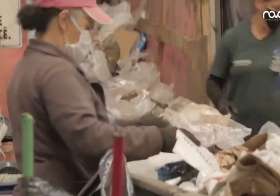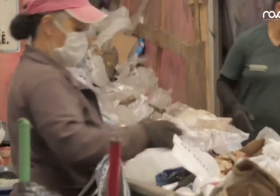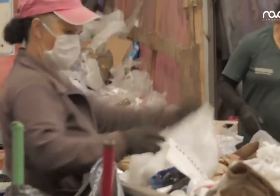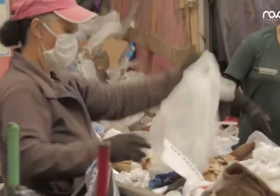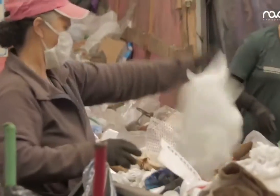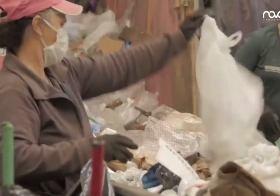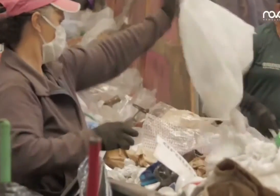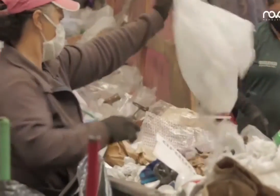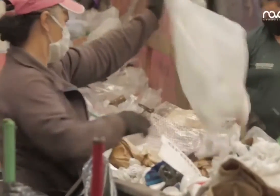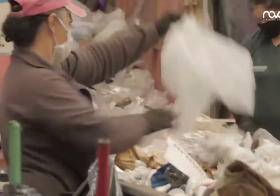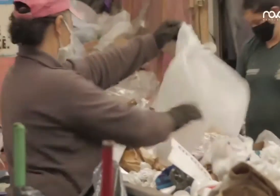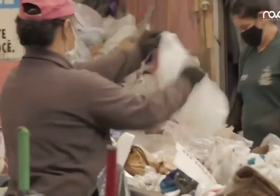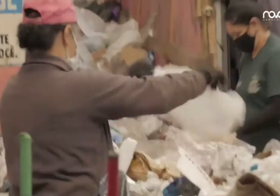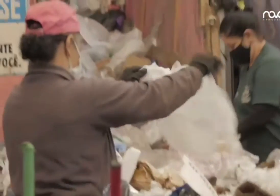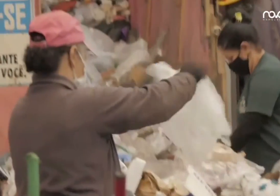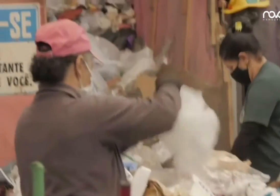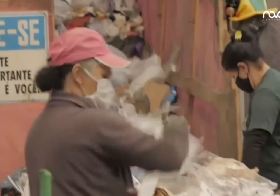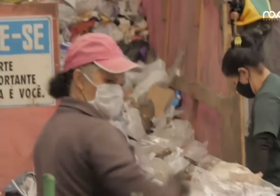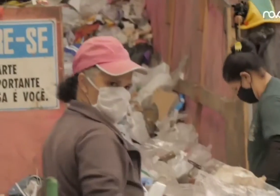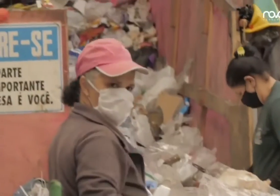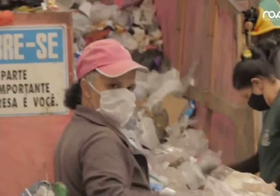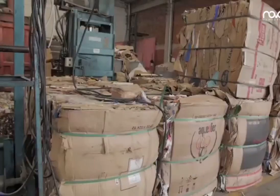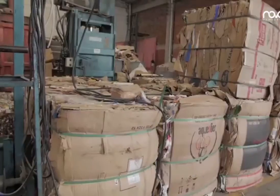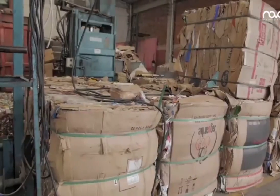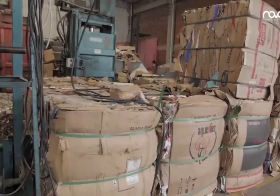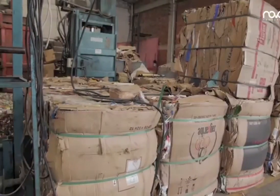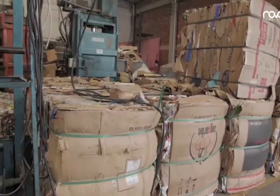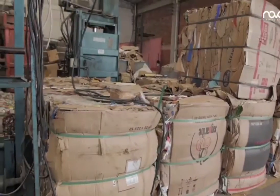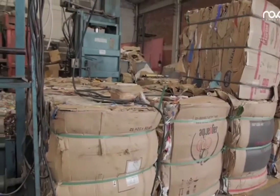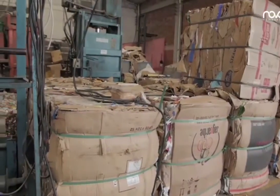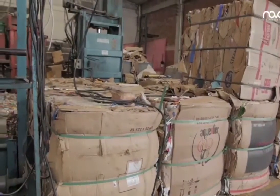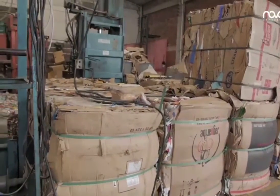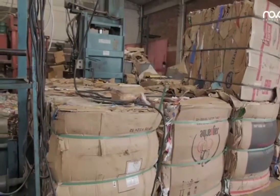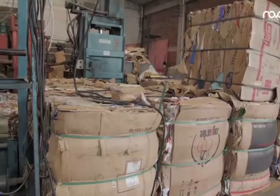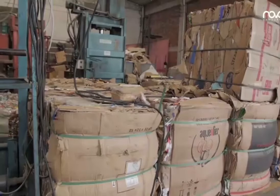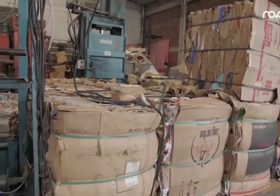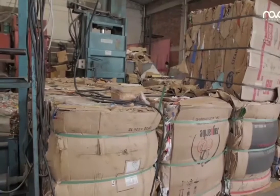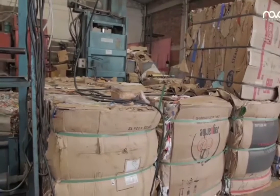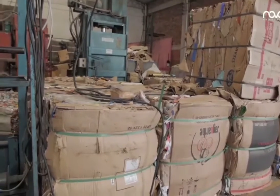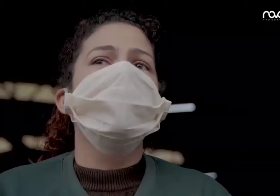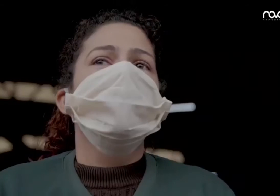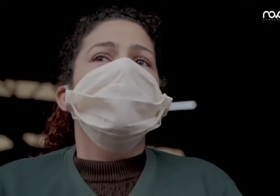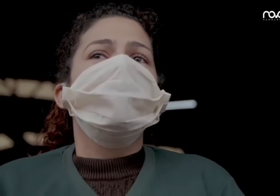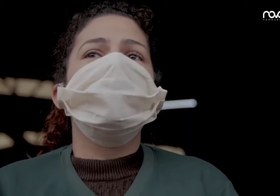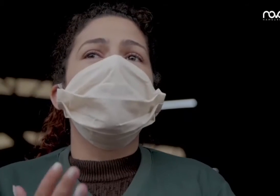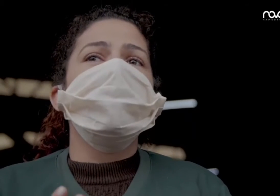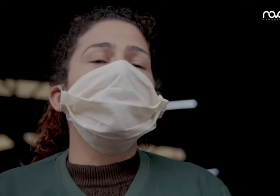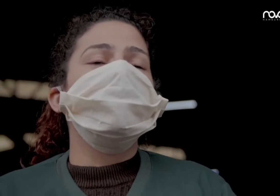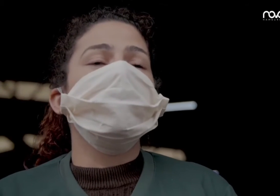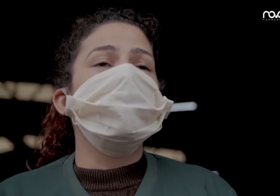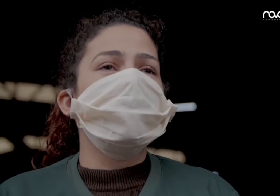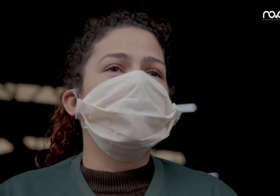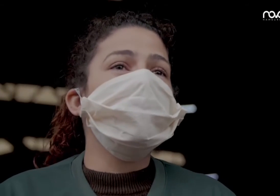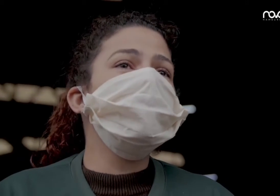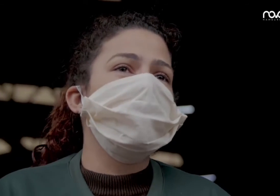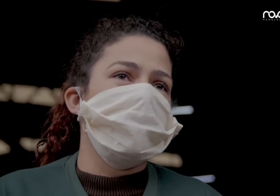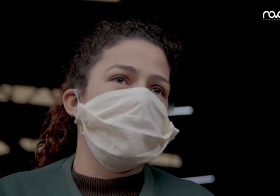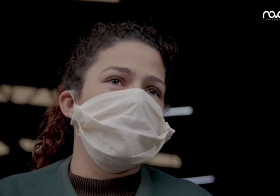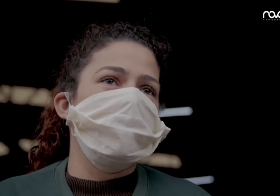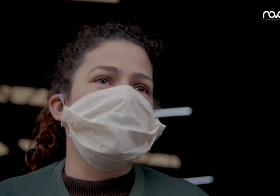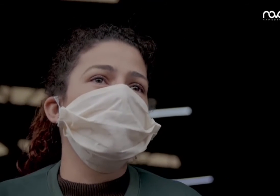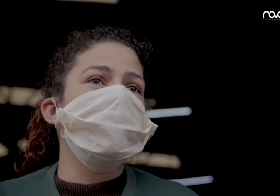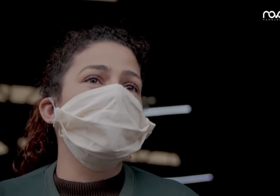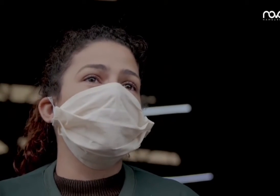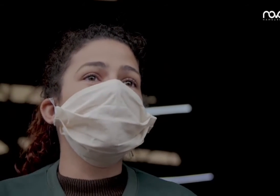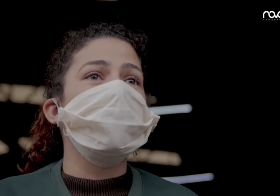gratificante, porque tu chega assim, no final dos dias, tu pensa assim, poxa, mais de um dia a venceu. Os gari, eles são defensores do